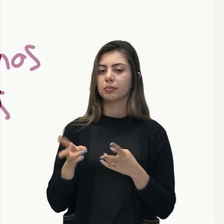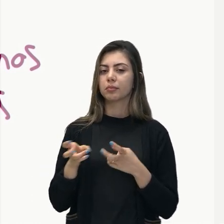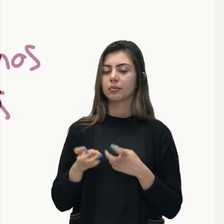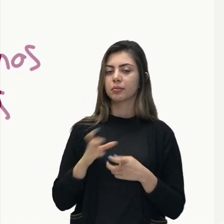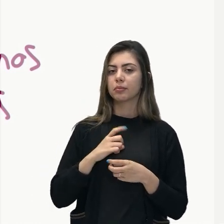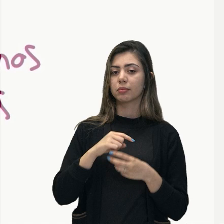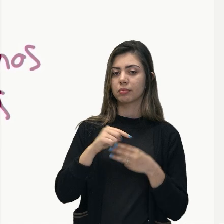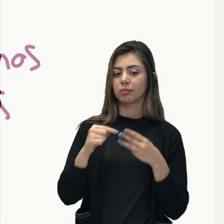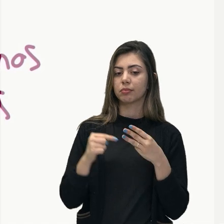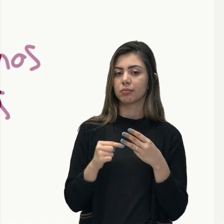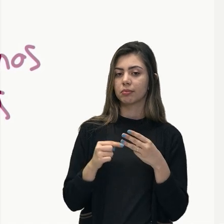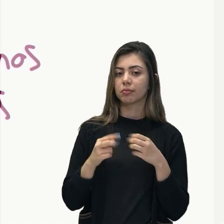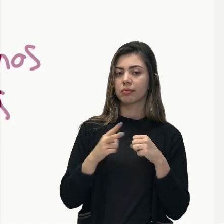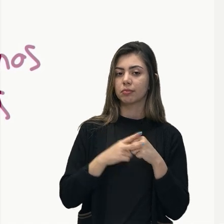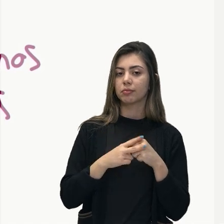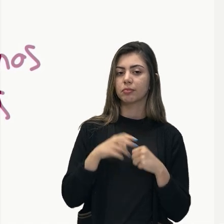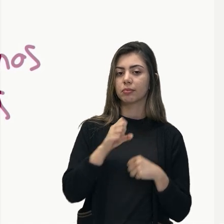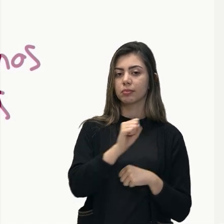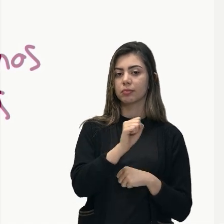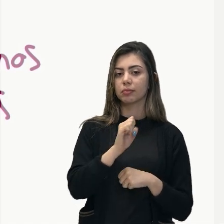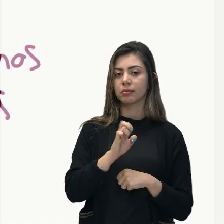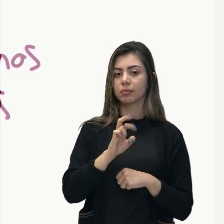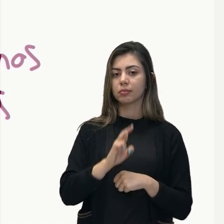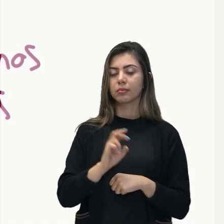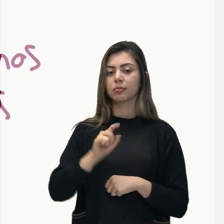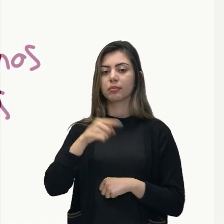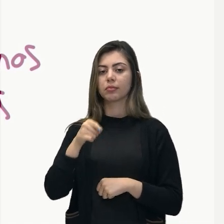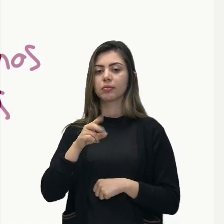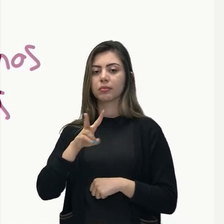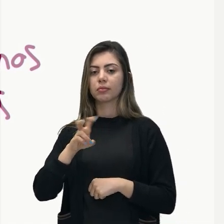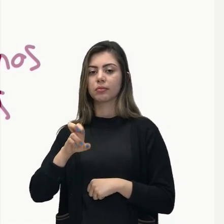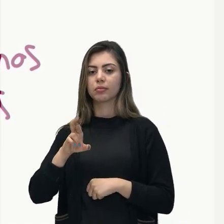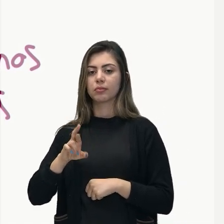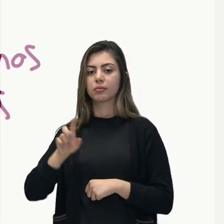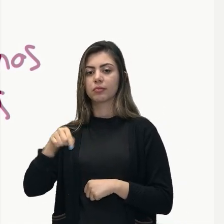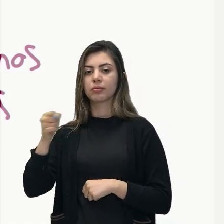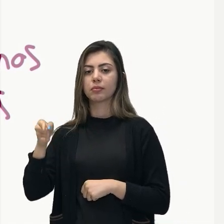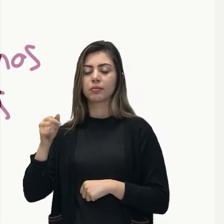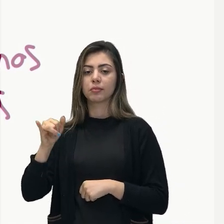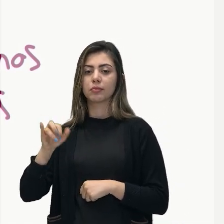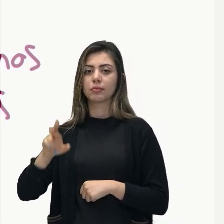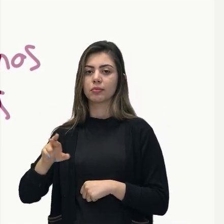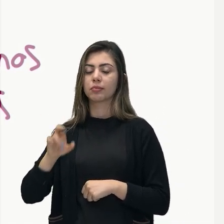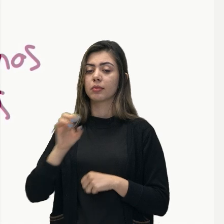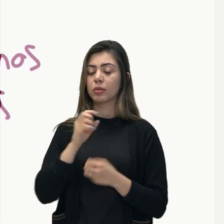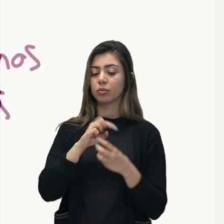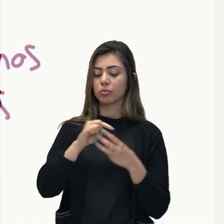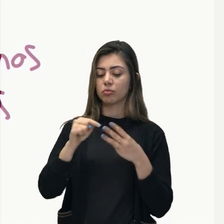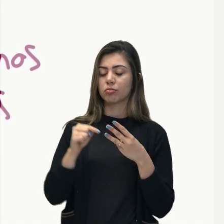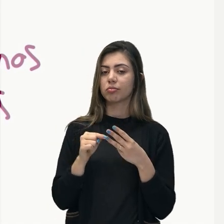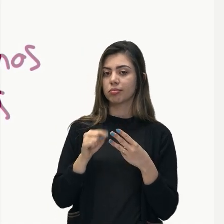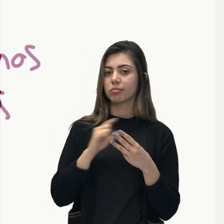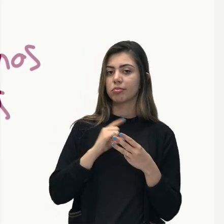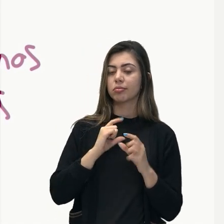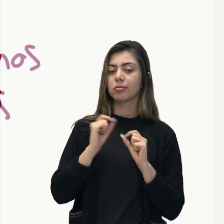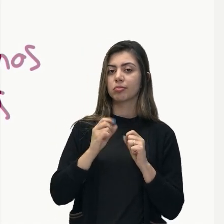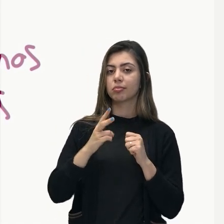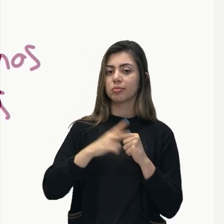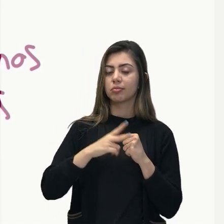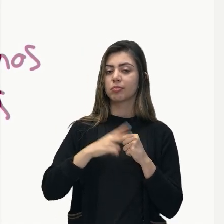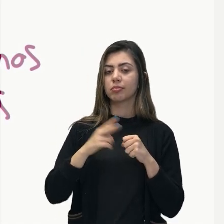pessoal? O verbo ser, ver e o verbo ir, eles têm, todos três têm